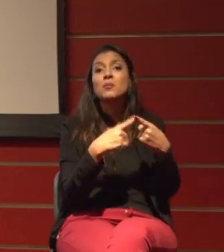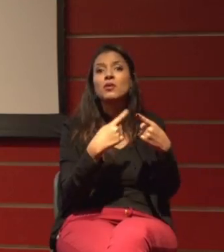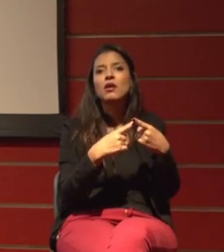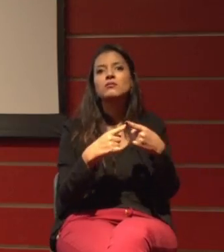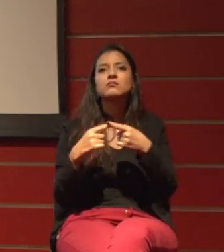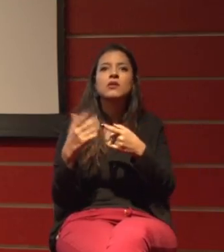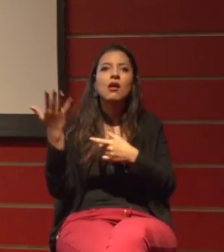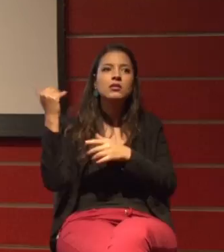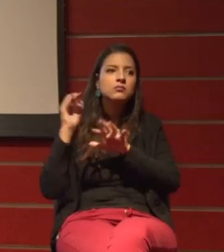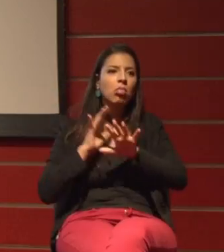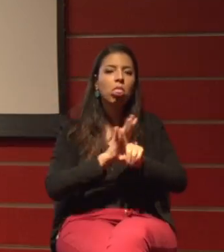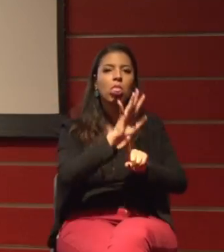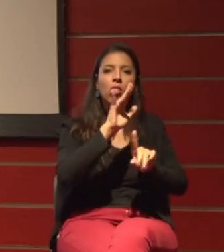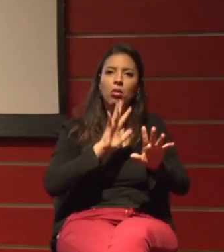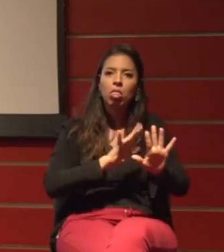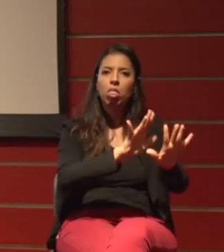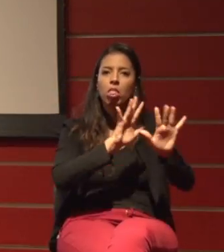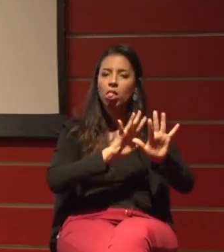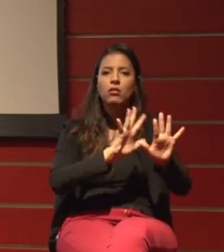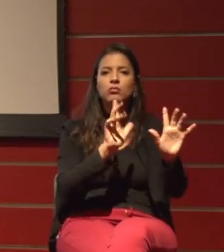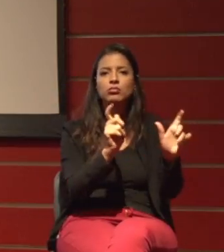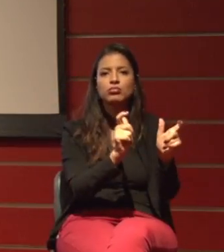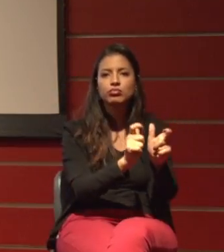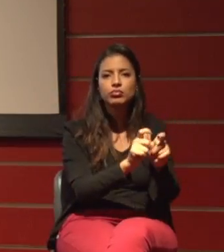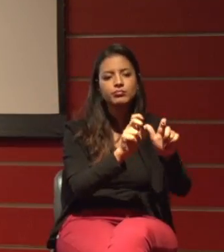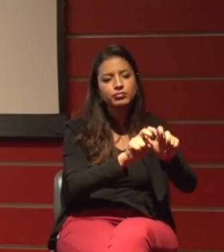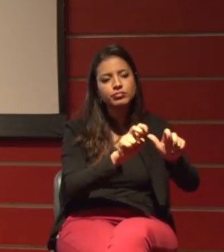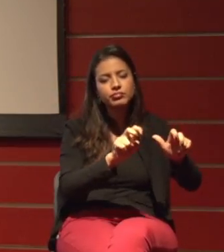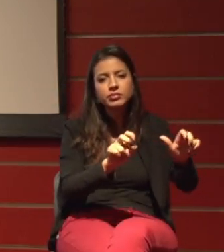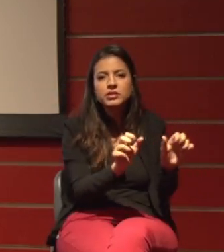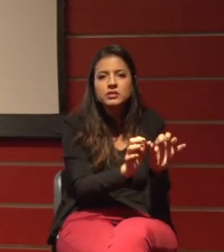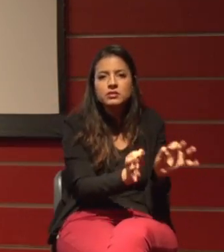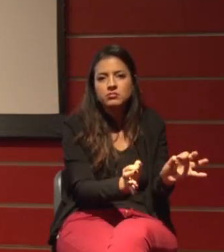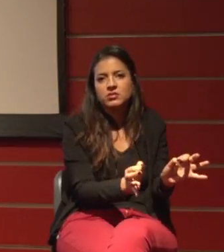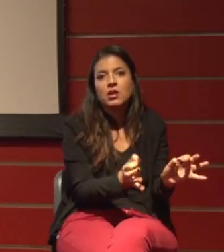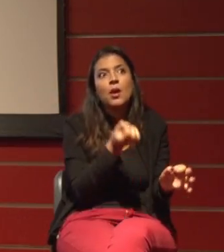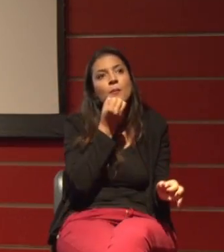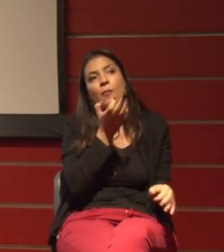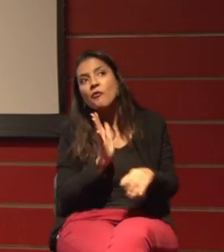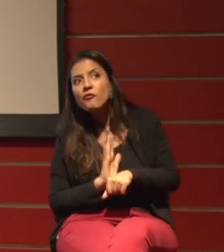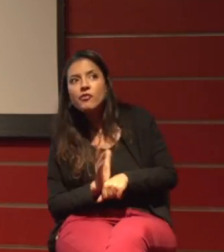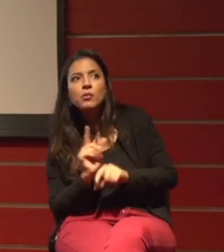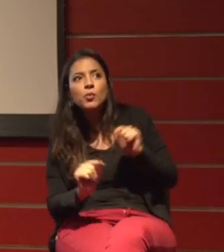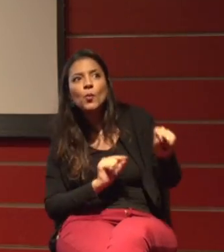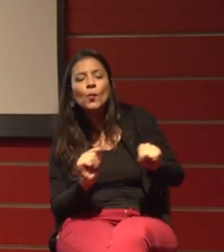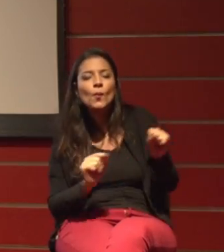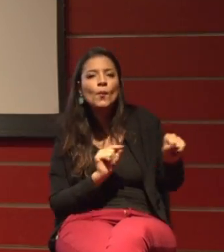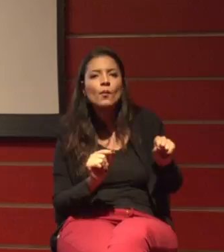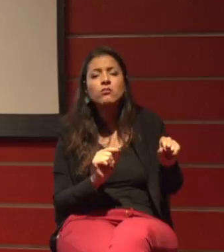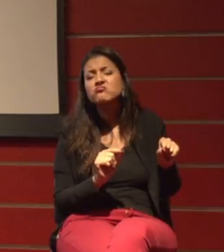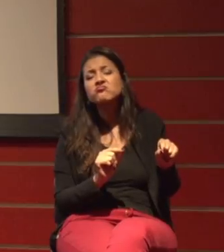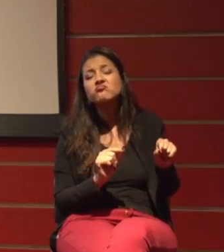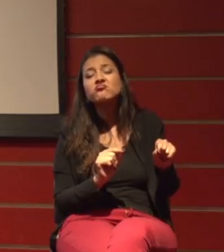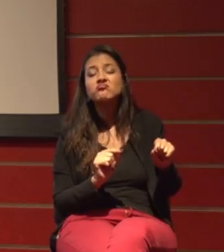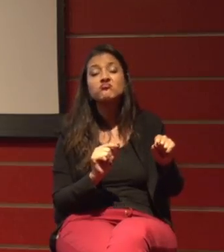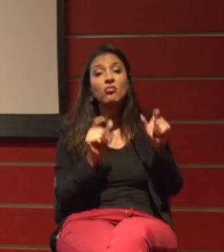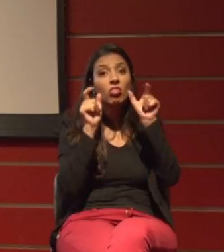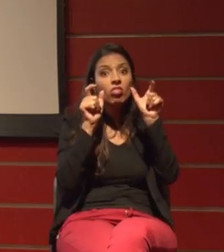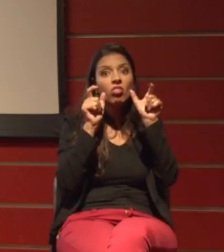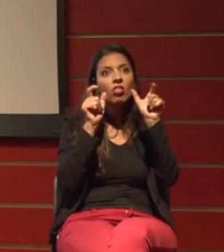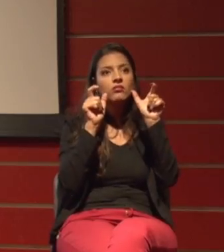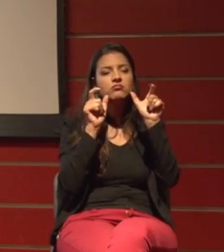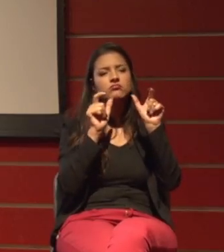né a expectativa de um bom filme do que é um um um determinado tipo de filme diminuiu então